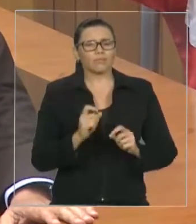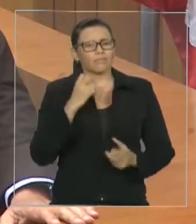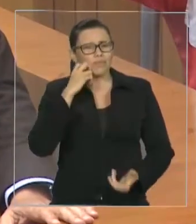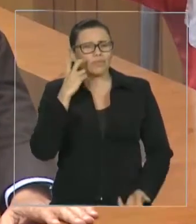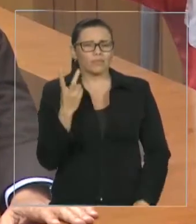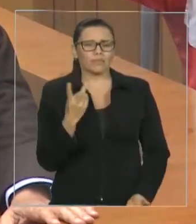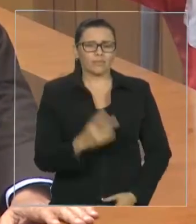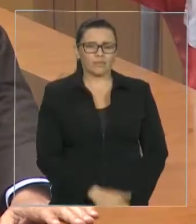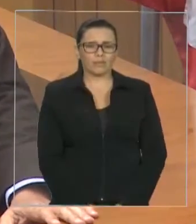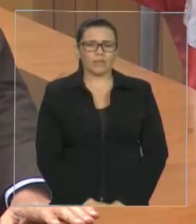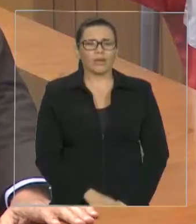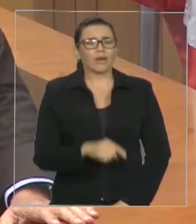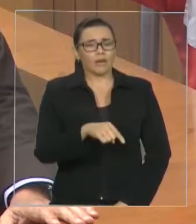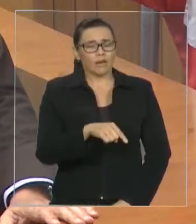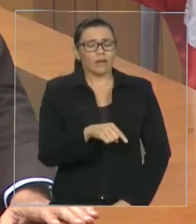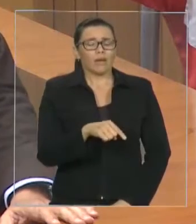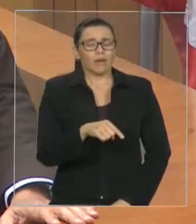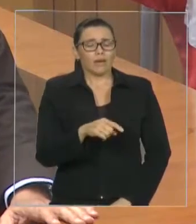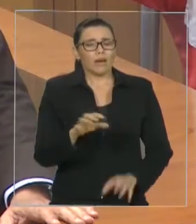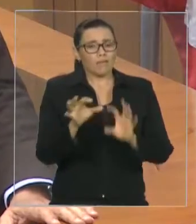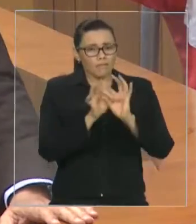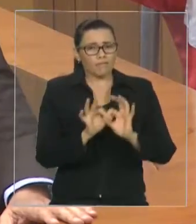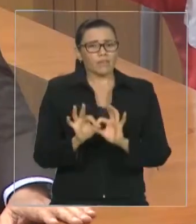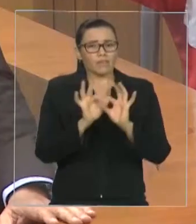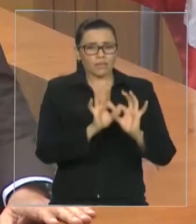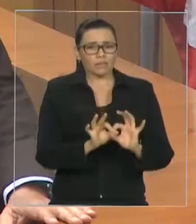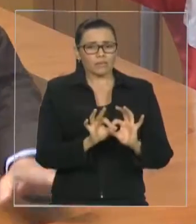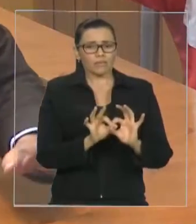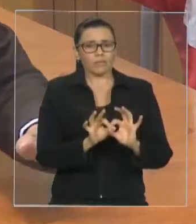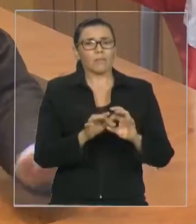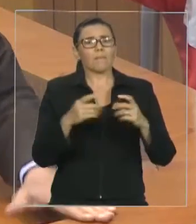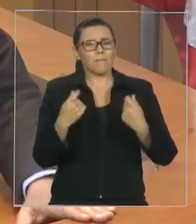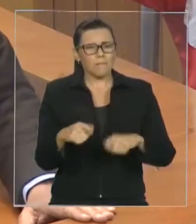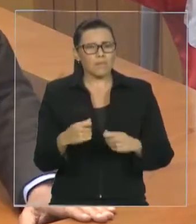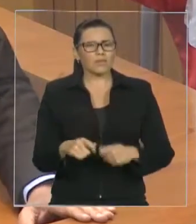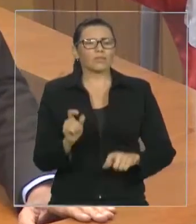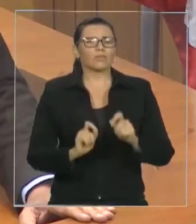para o povo do Maranhão, para os torcedores do Maranhão, para nós deputados, para nós